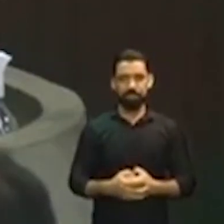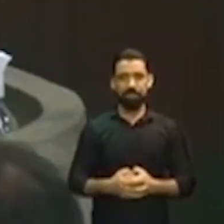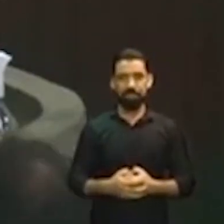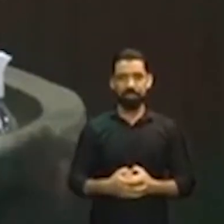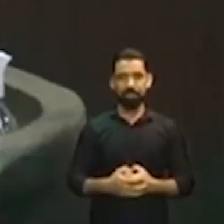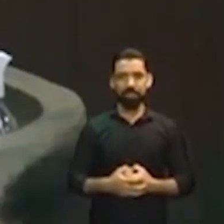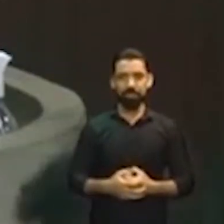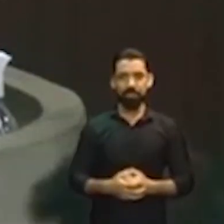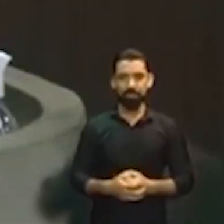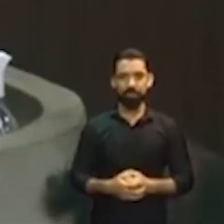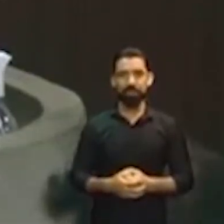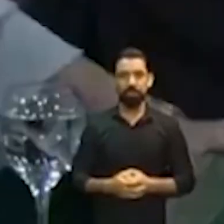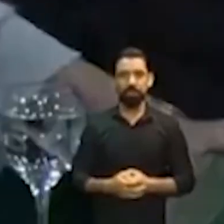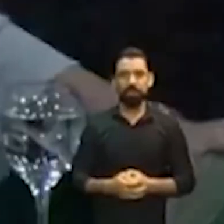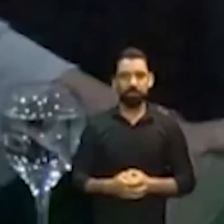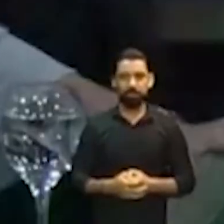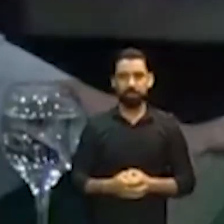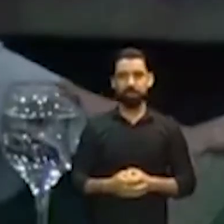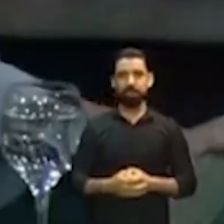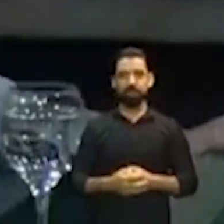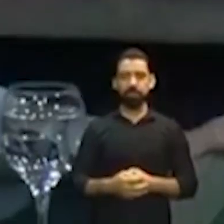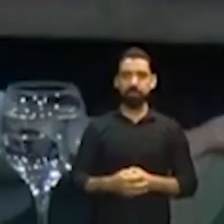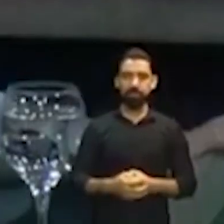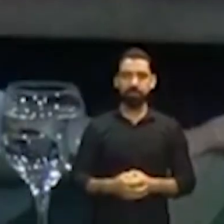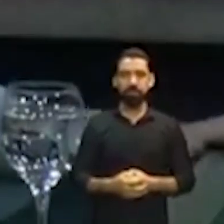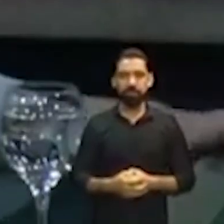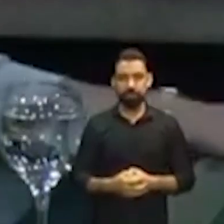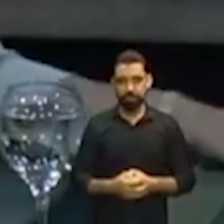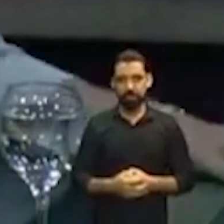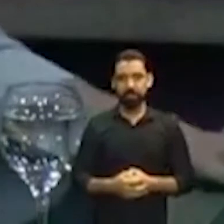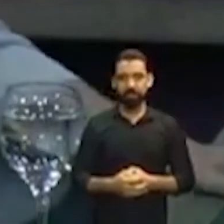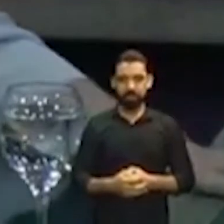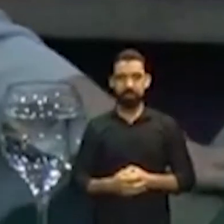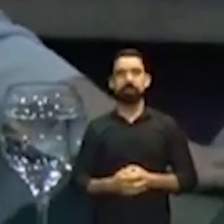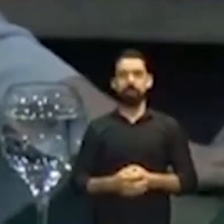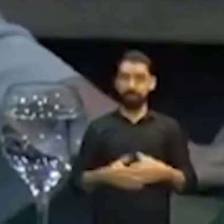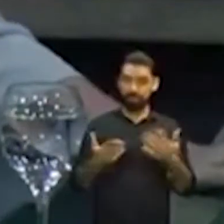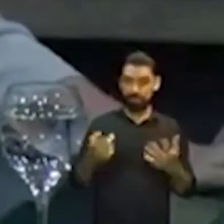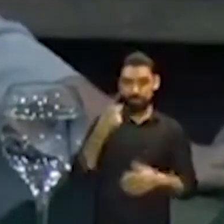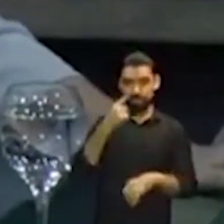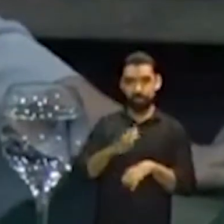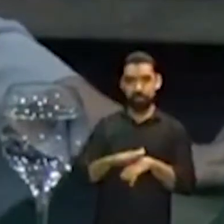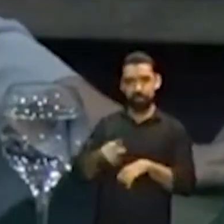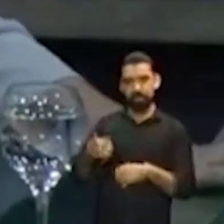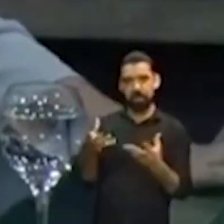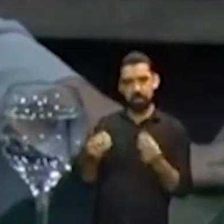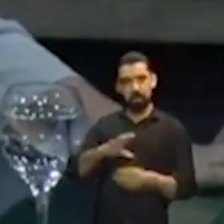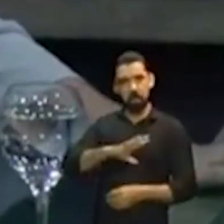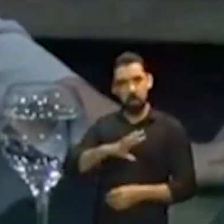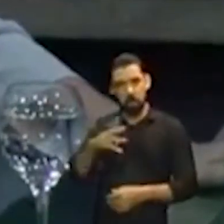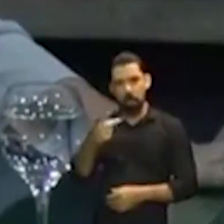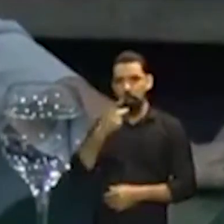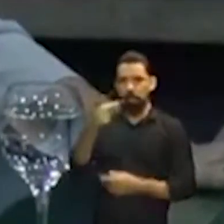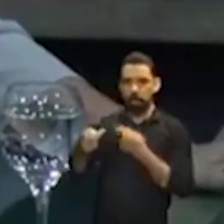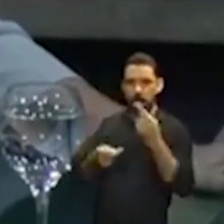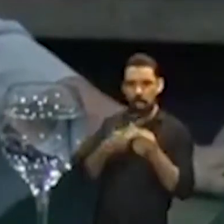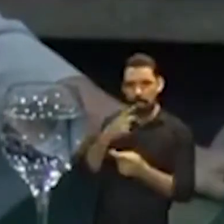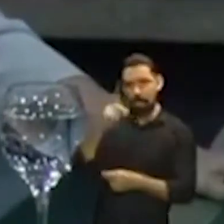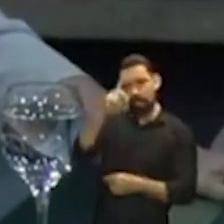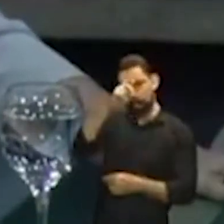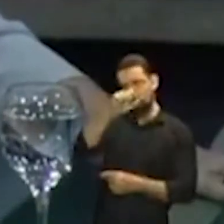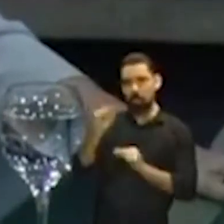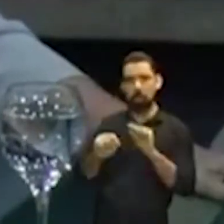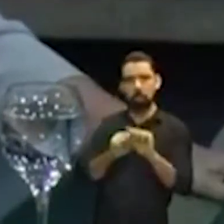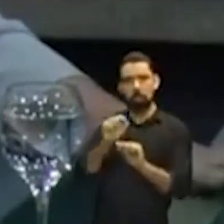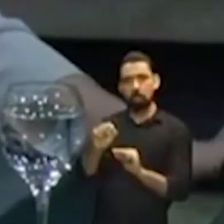Serei breve. Eu vejo no discurso de Vossa Excelência tanta lucidez, tanta coragem, que fica até difícil da gente